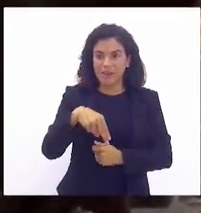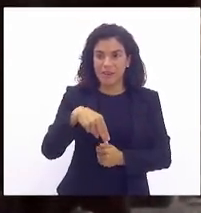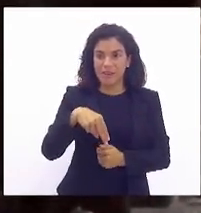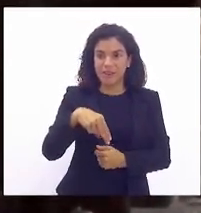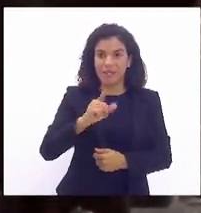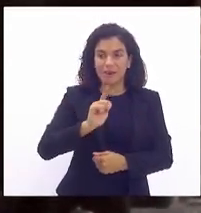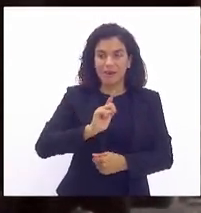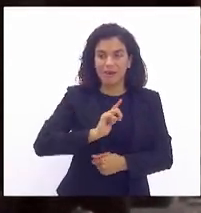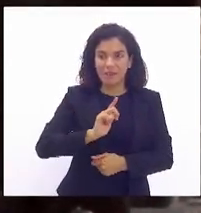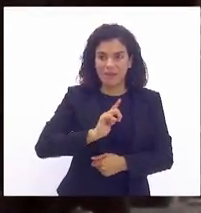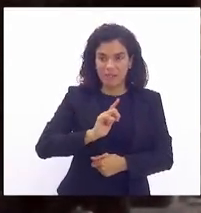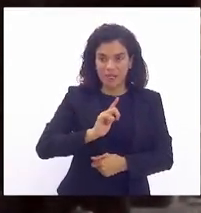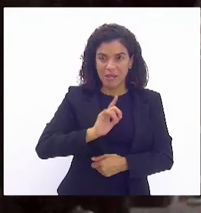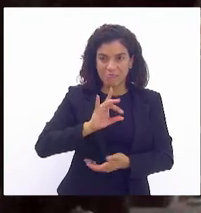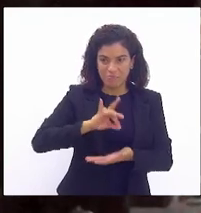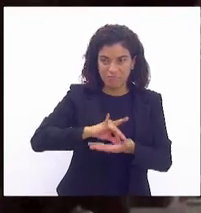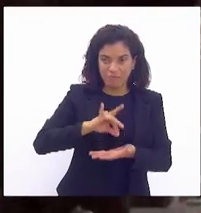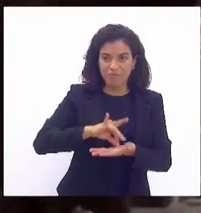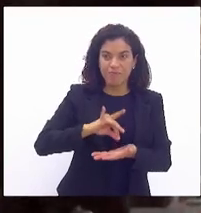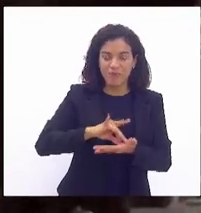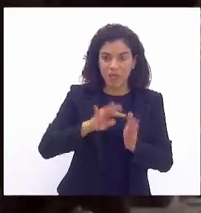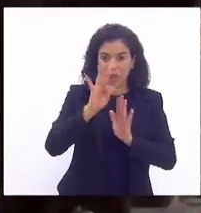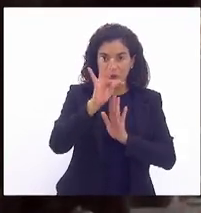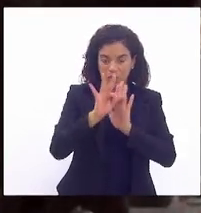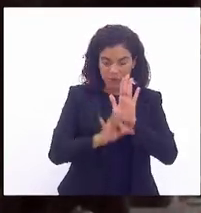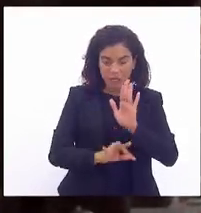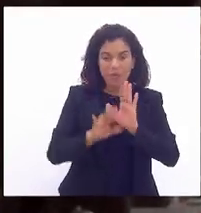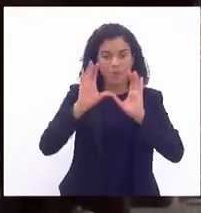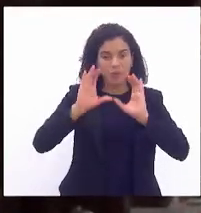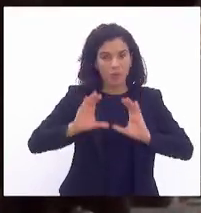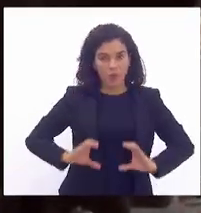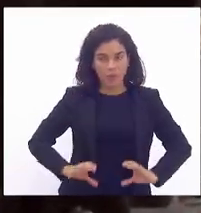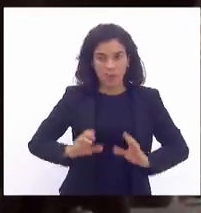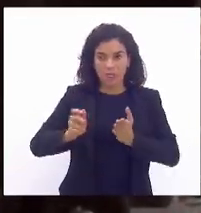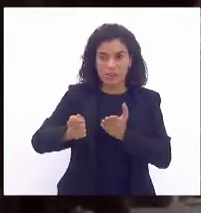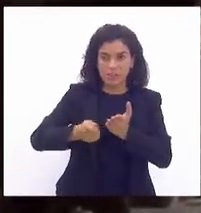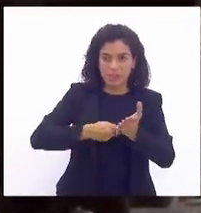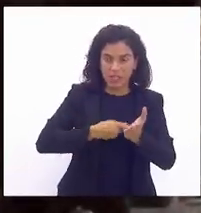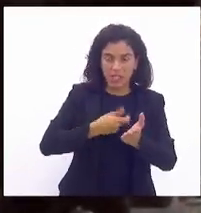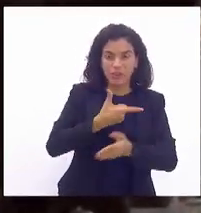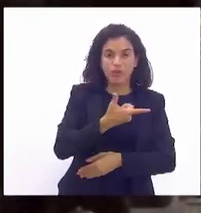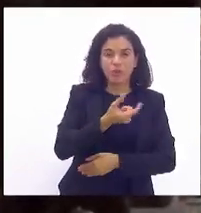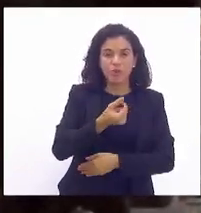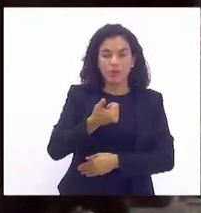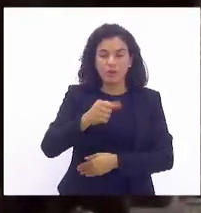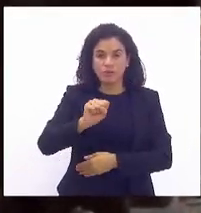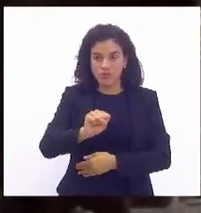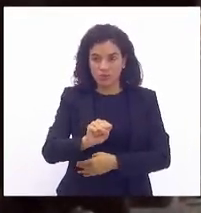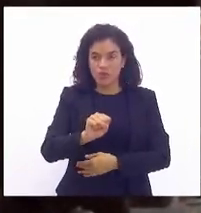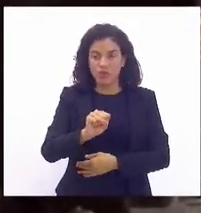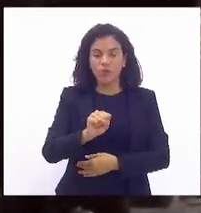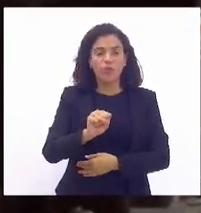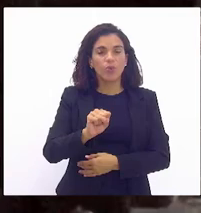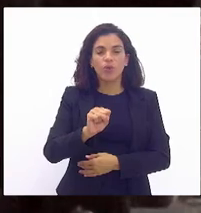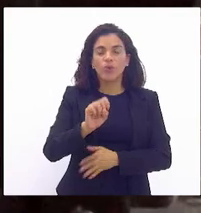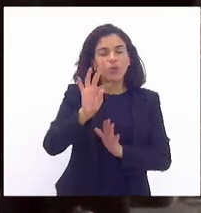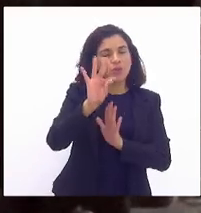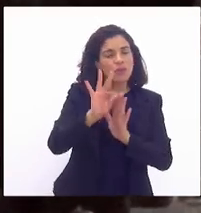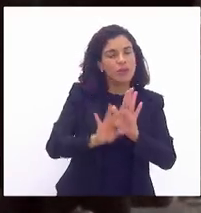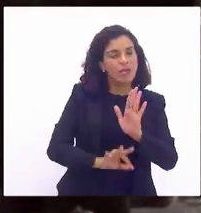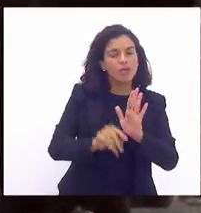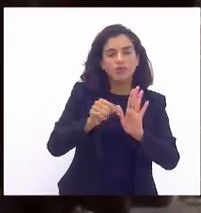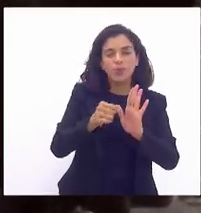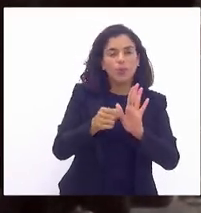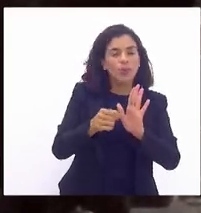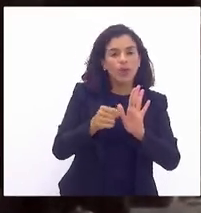tem realmente um termo de ajustamento de conduta assinado desde 2018, onde nós